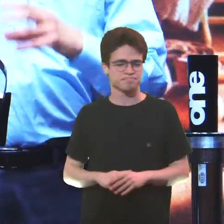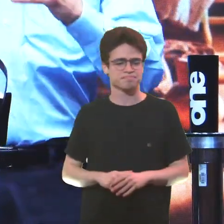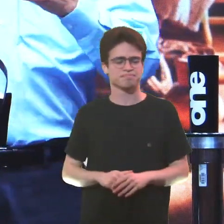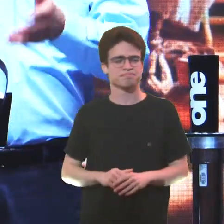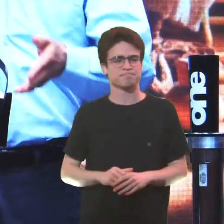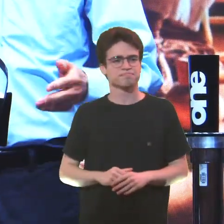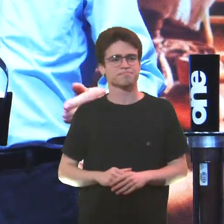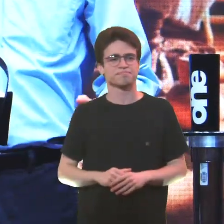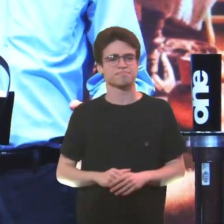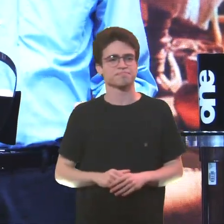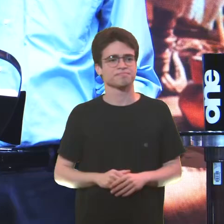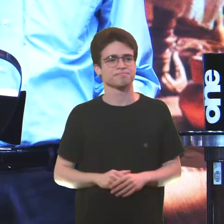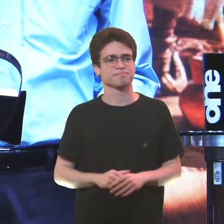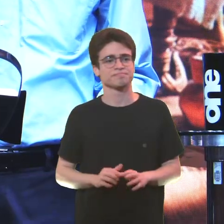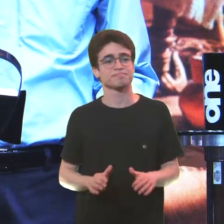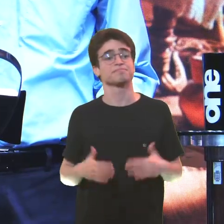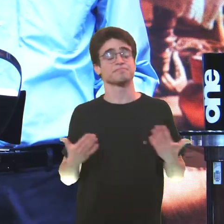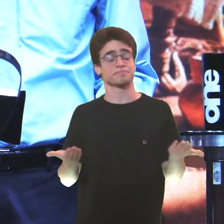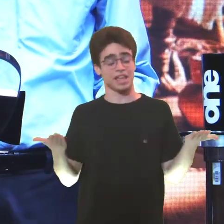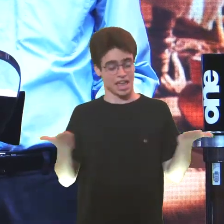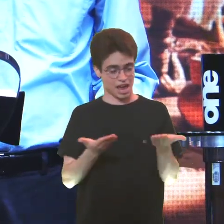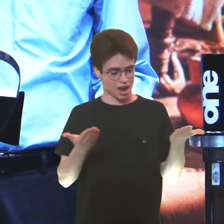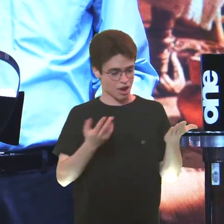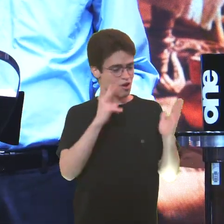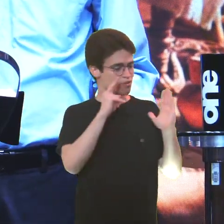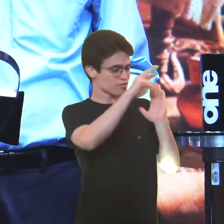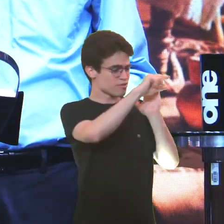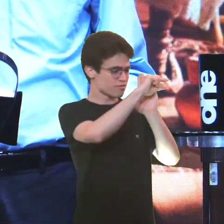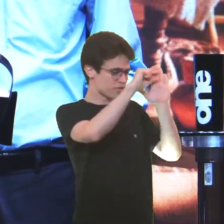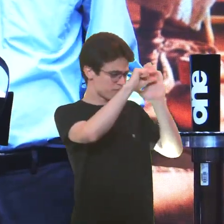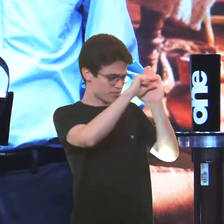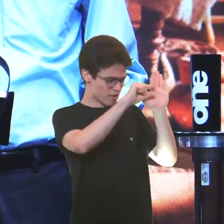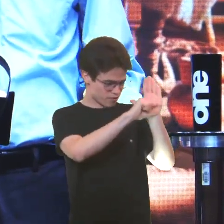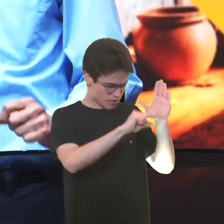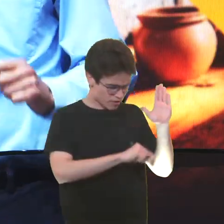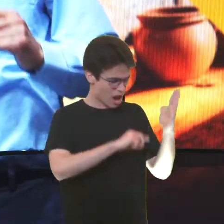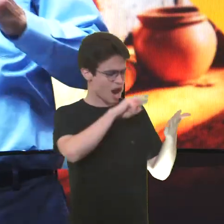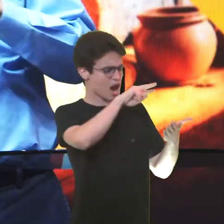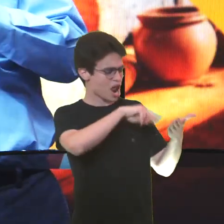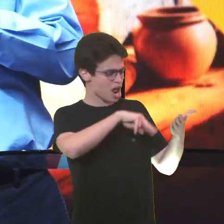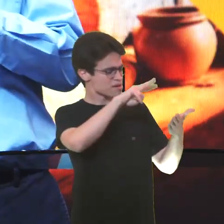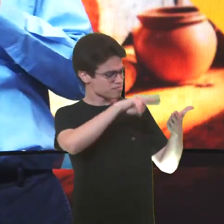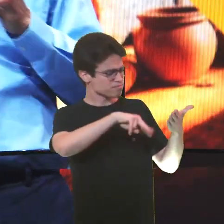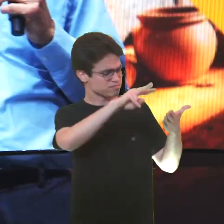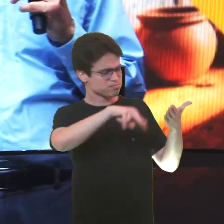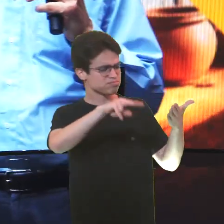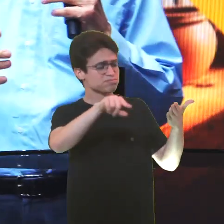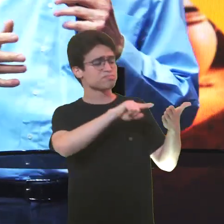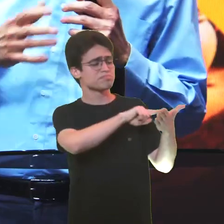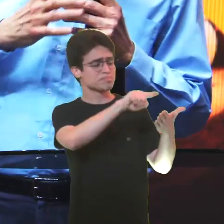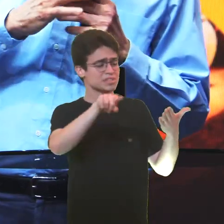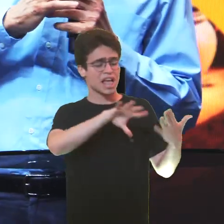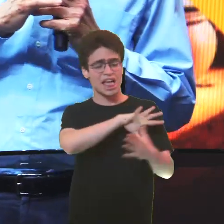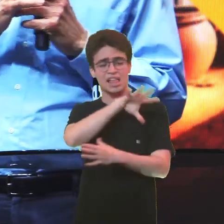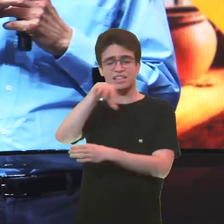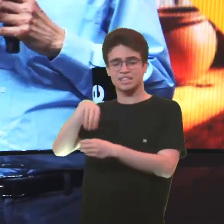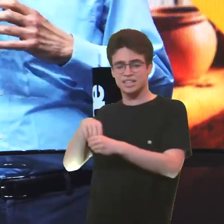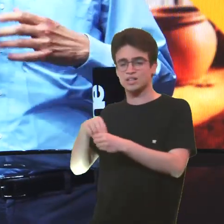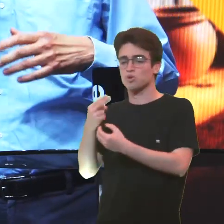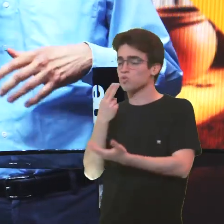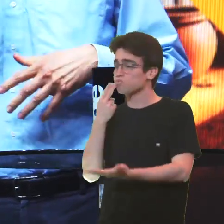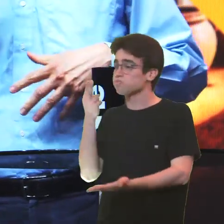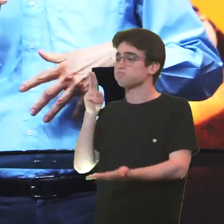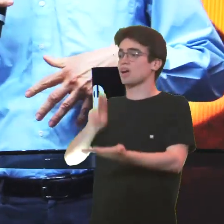Estos versículos que se acaban de leer Esses versículos que acabamos de ler son parte de una carta fazem parte de